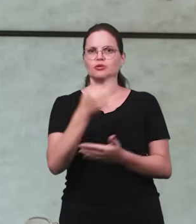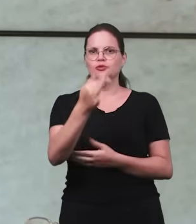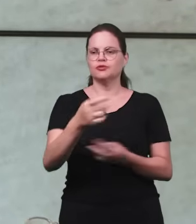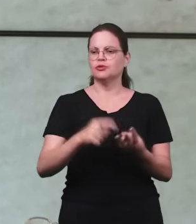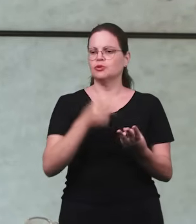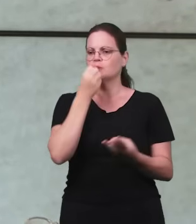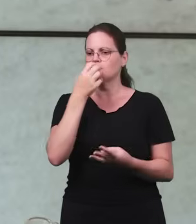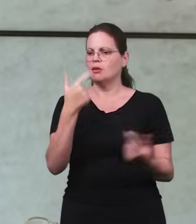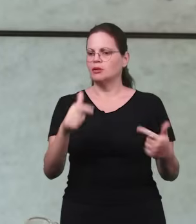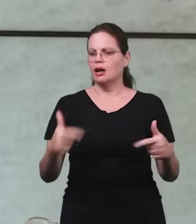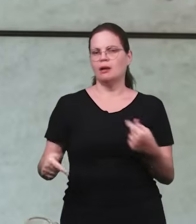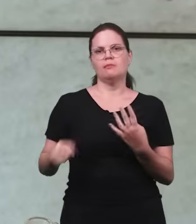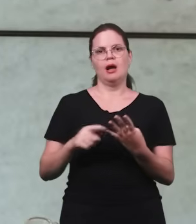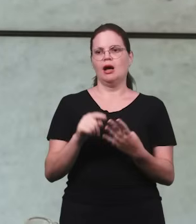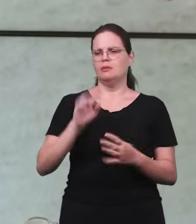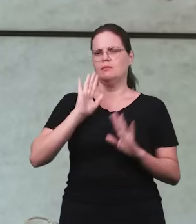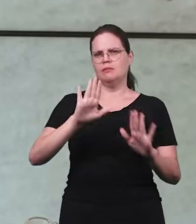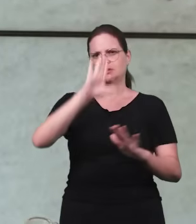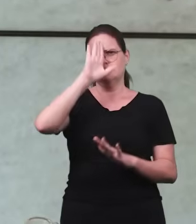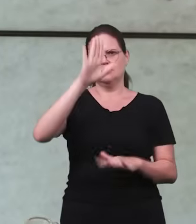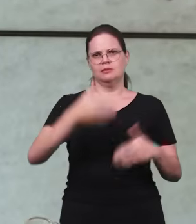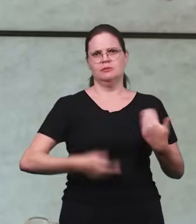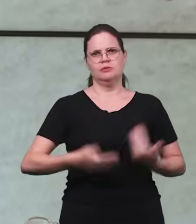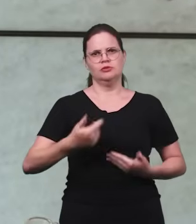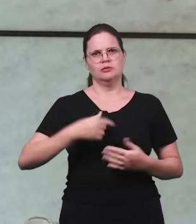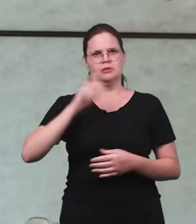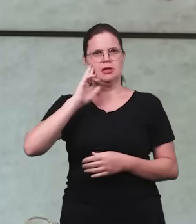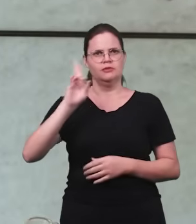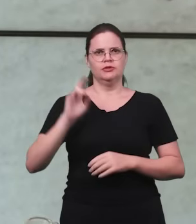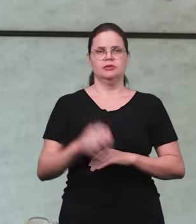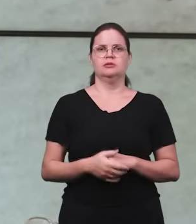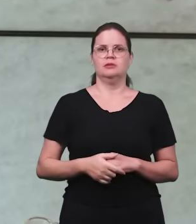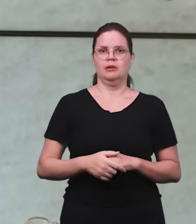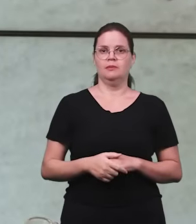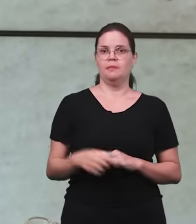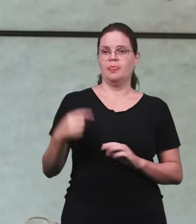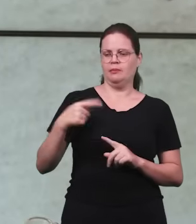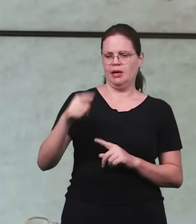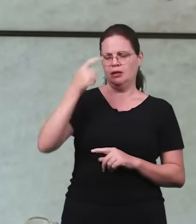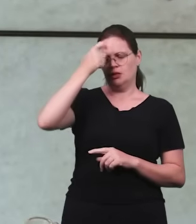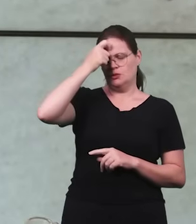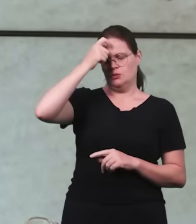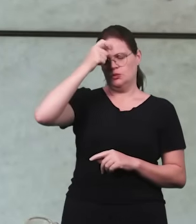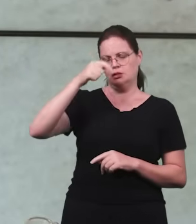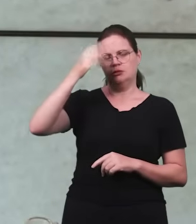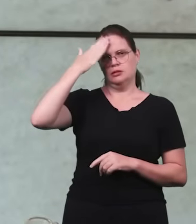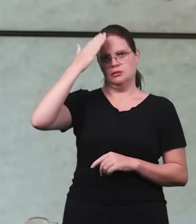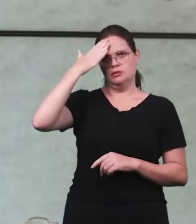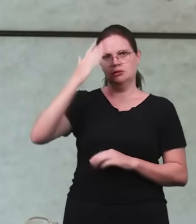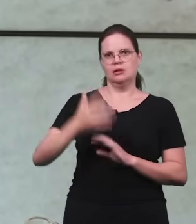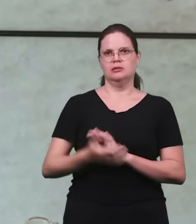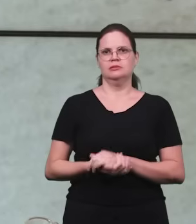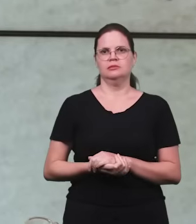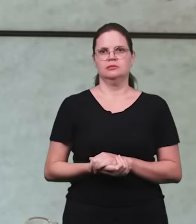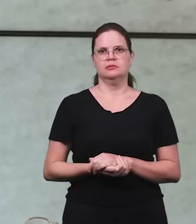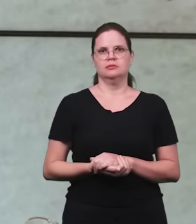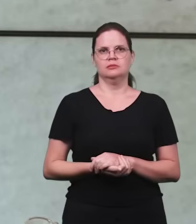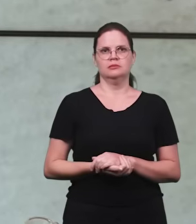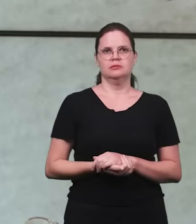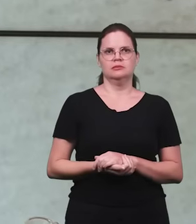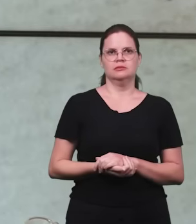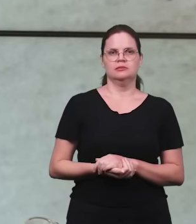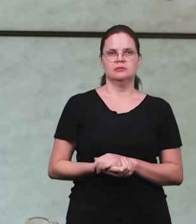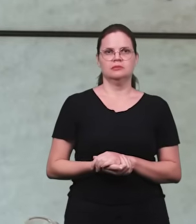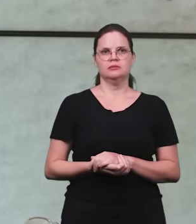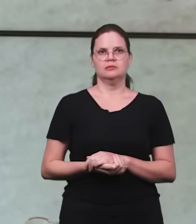trabalho, mas acima de tudo um servo de Deus, né? Então esse treinamento é trazer essa consciência. E aí aqui a gente vai, daqui a pouquinho vai chegar